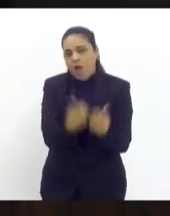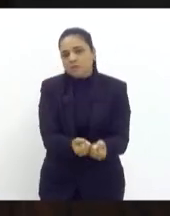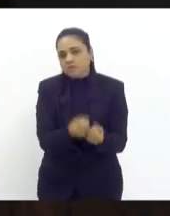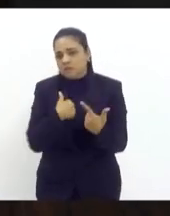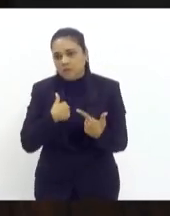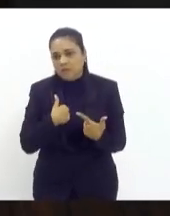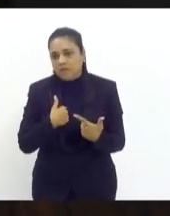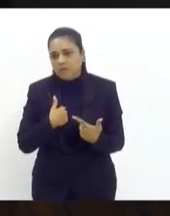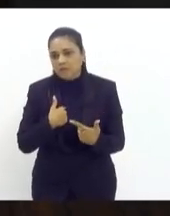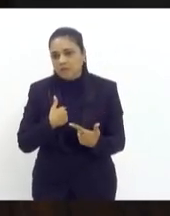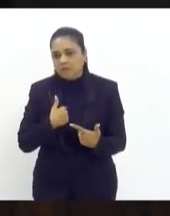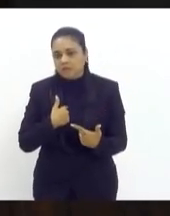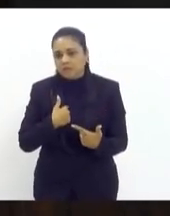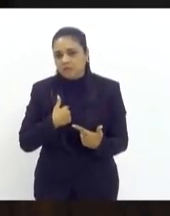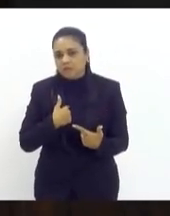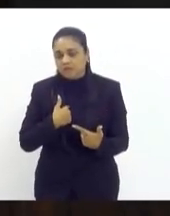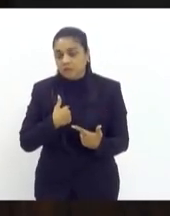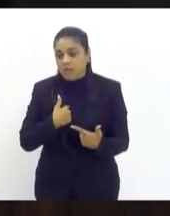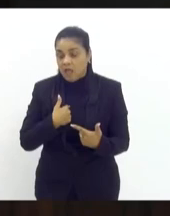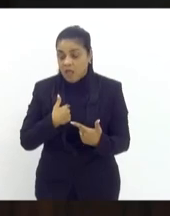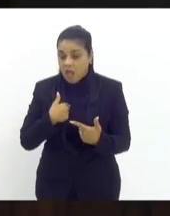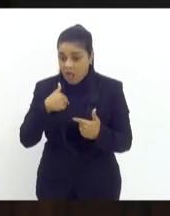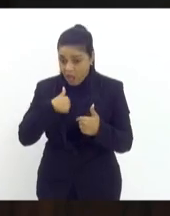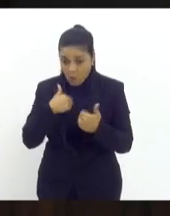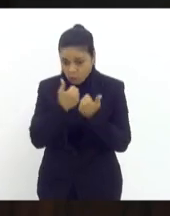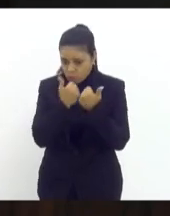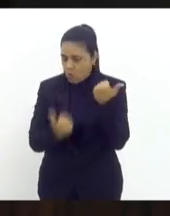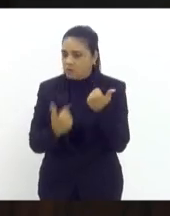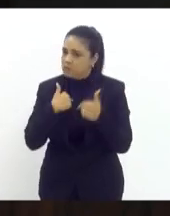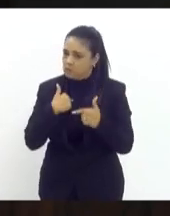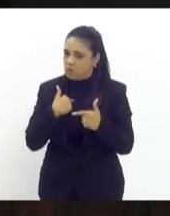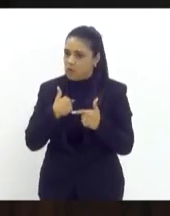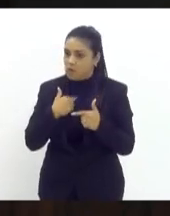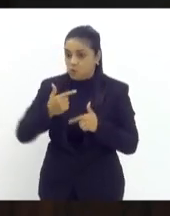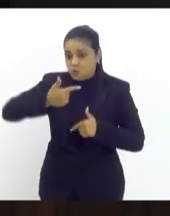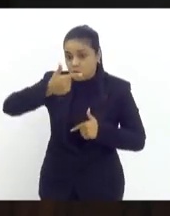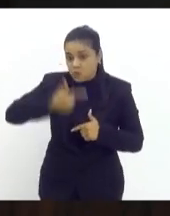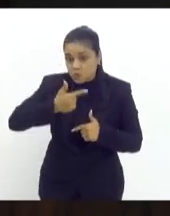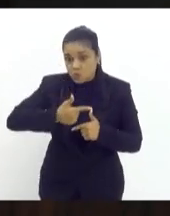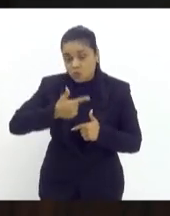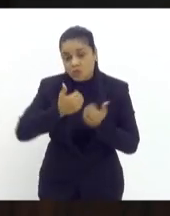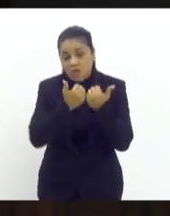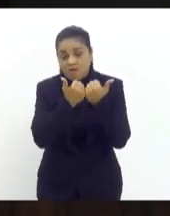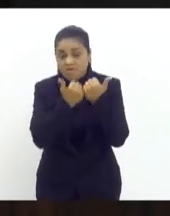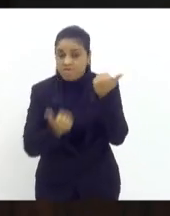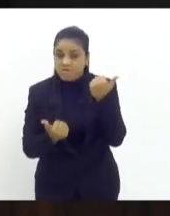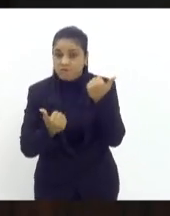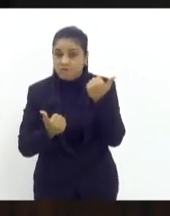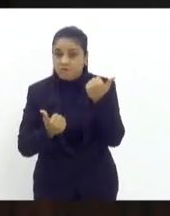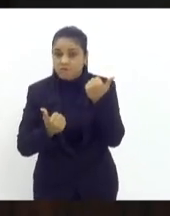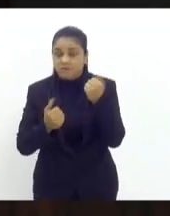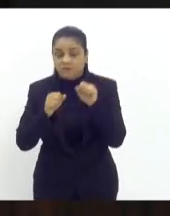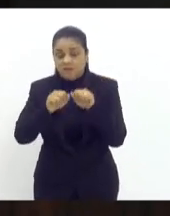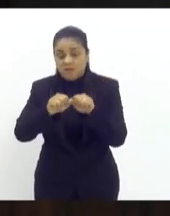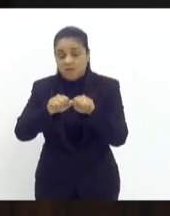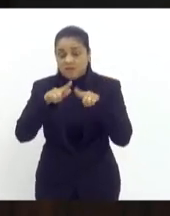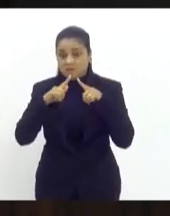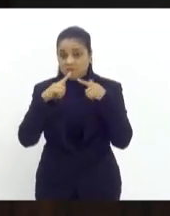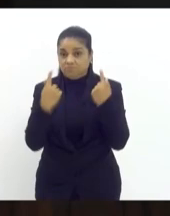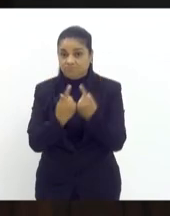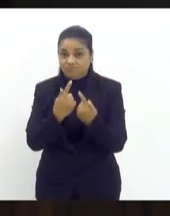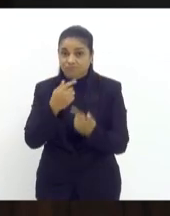falei eu ainda que fosse assessora mas eu não sou eu sou a segunda vice-presidente da Assembleia Legislativa do Estado do Rio de Janeiro